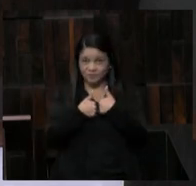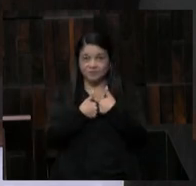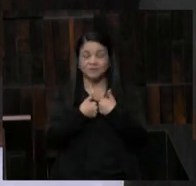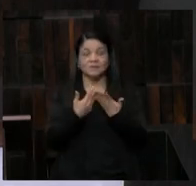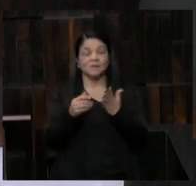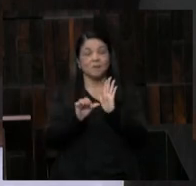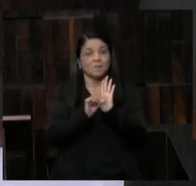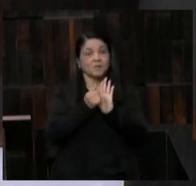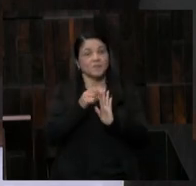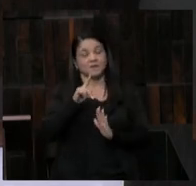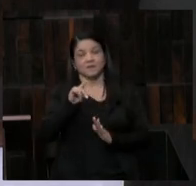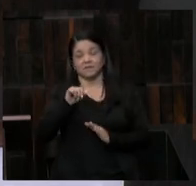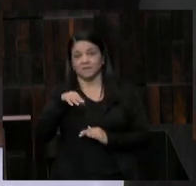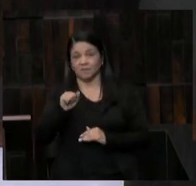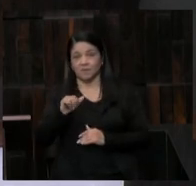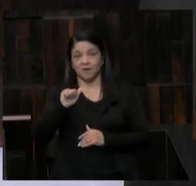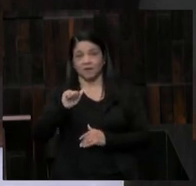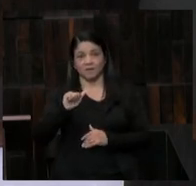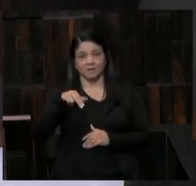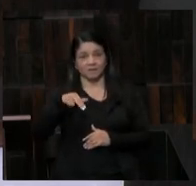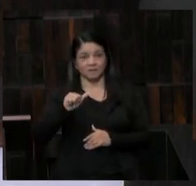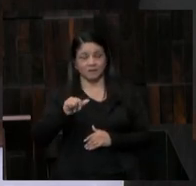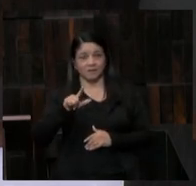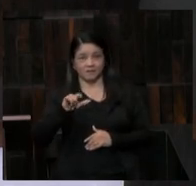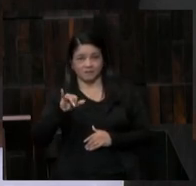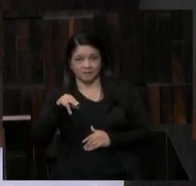Nossa primeira-dama Annalise Castro tem feito um trabalho